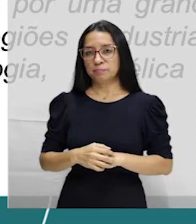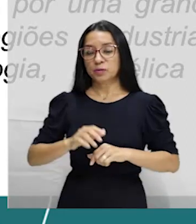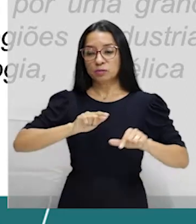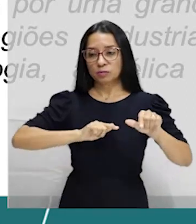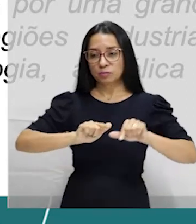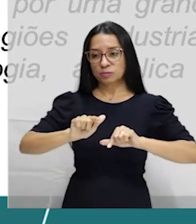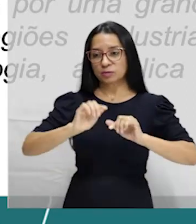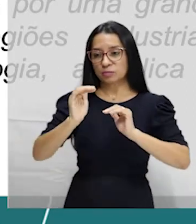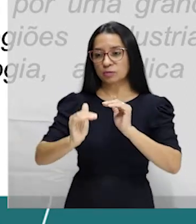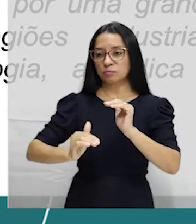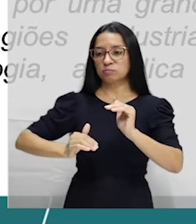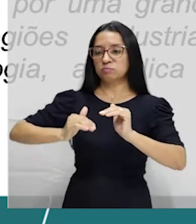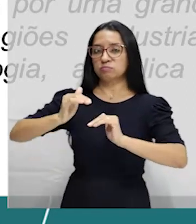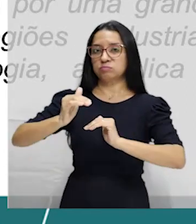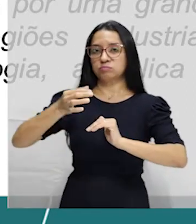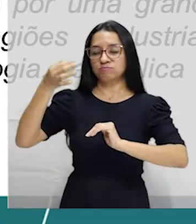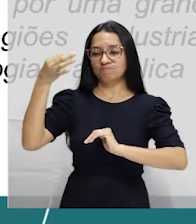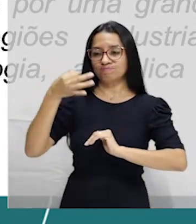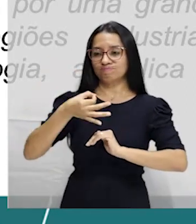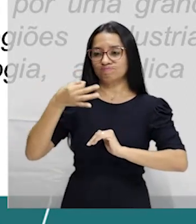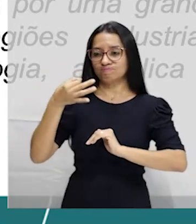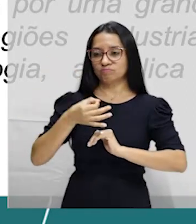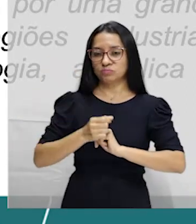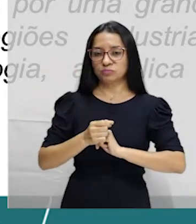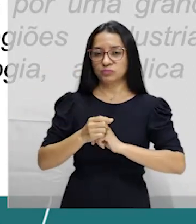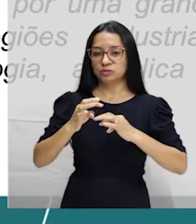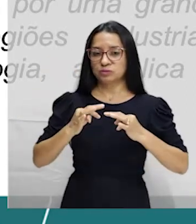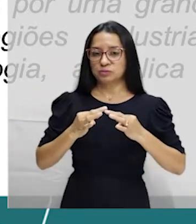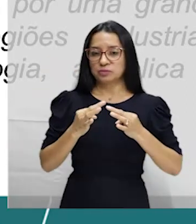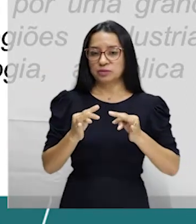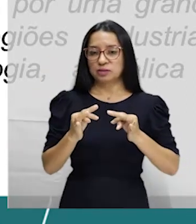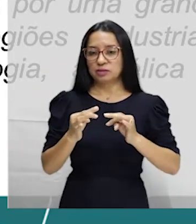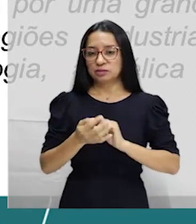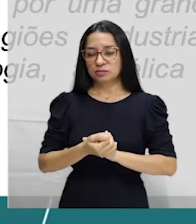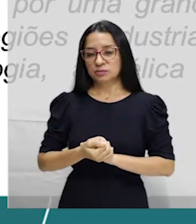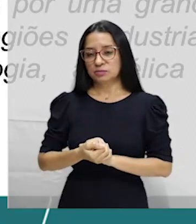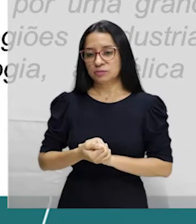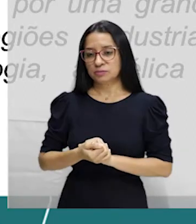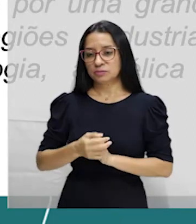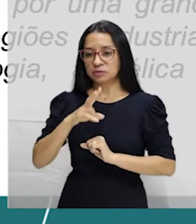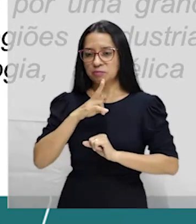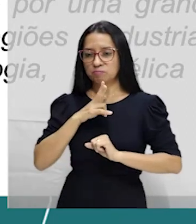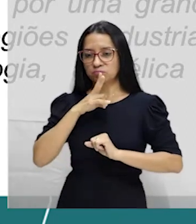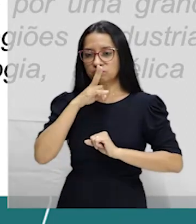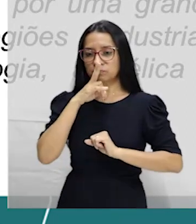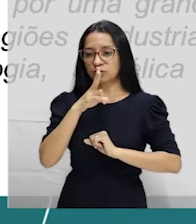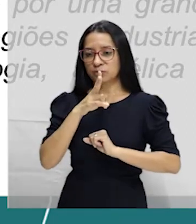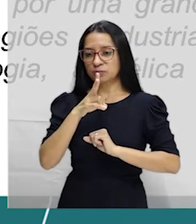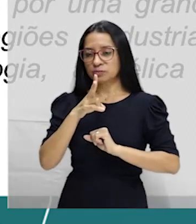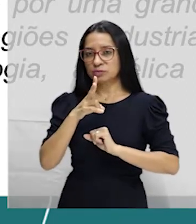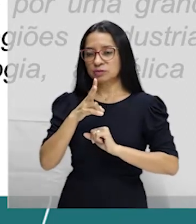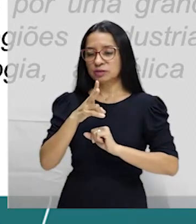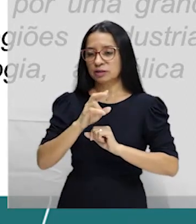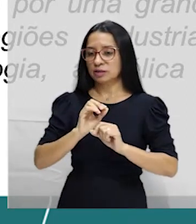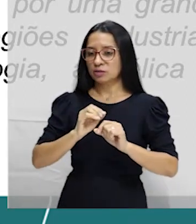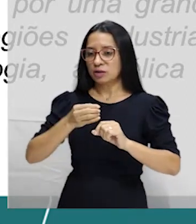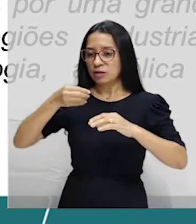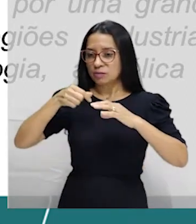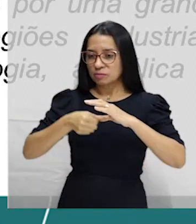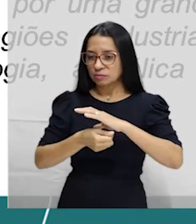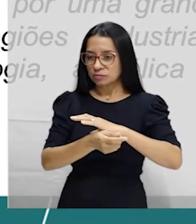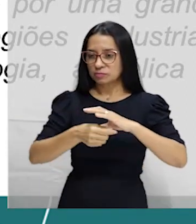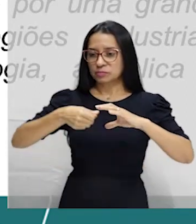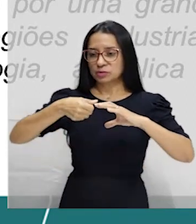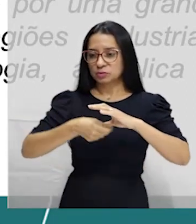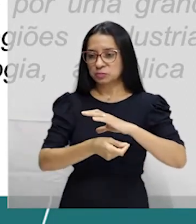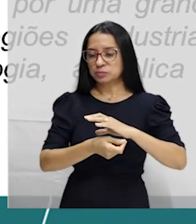capital constituem as exigências cruciais para o sucesso desses empreendimentos. Assim, centros